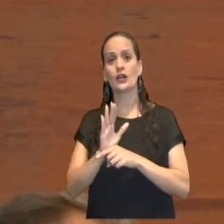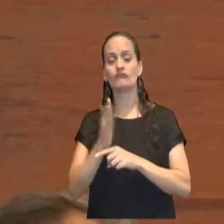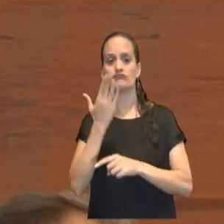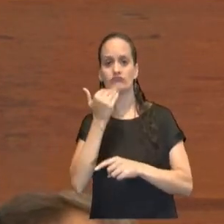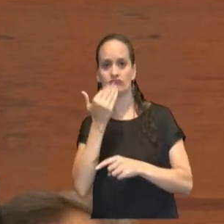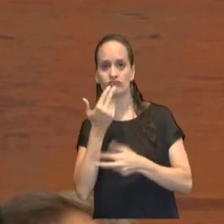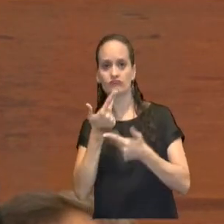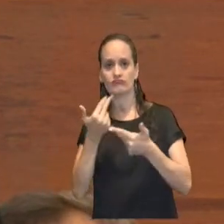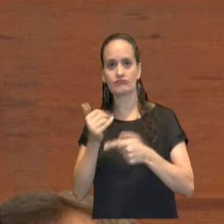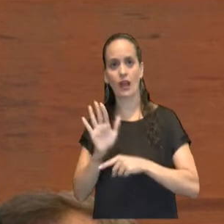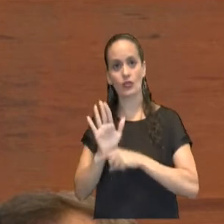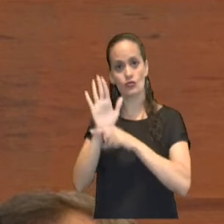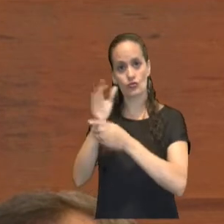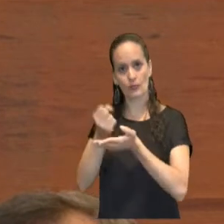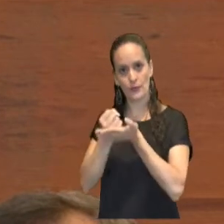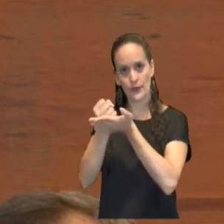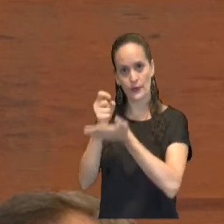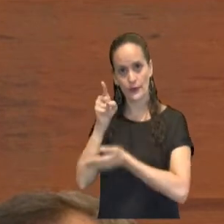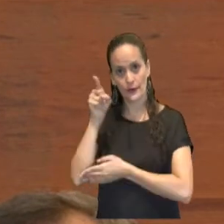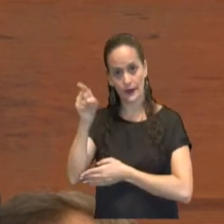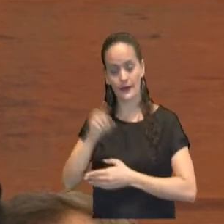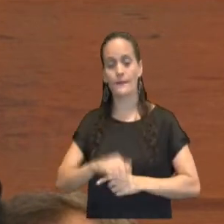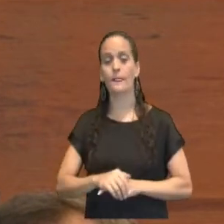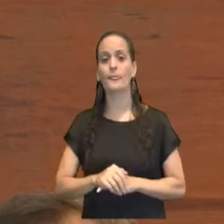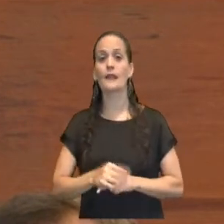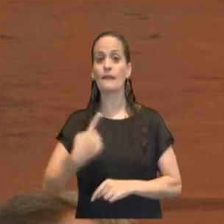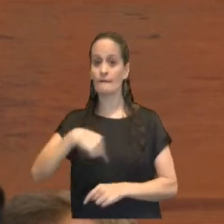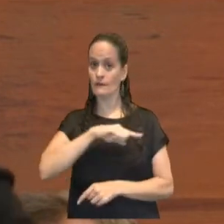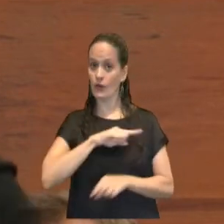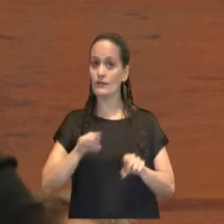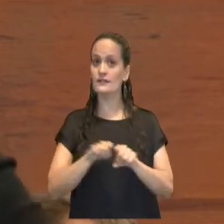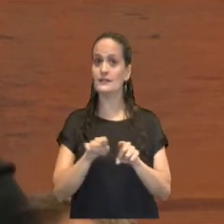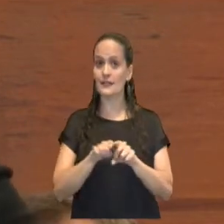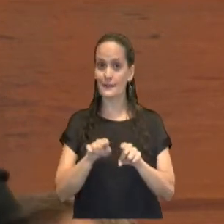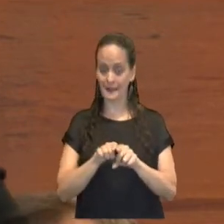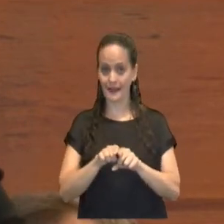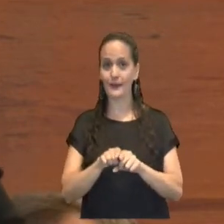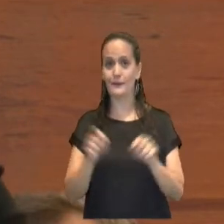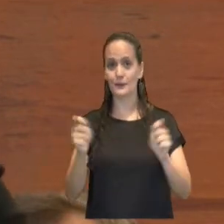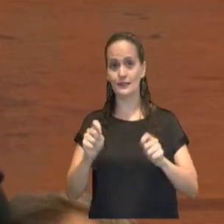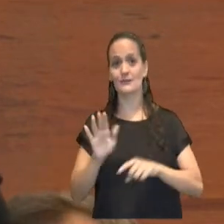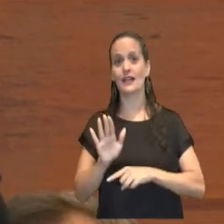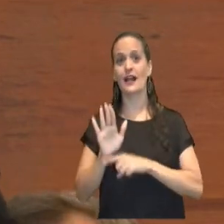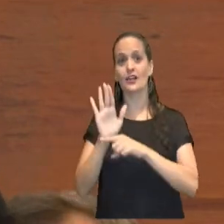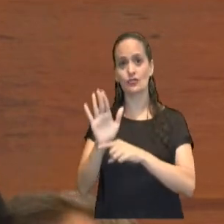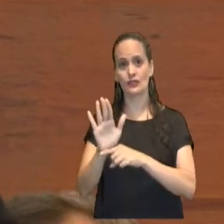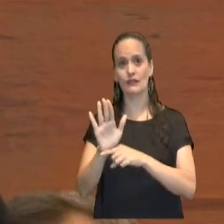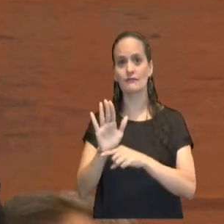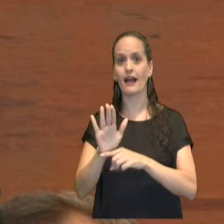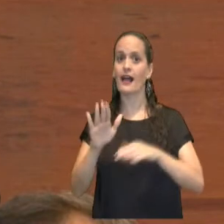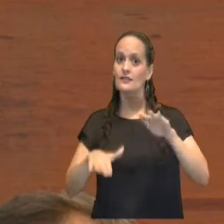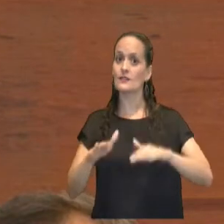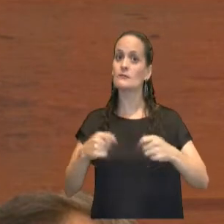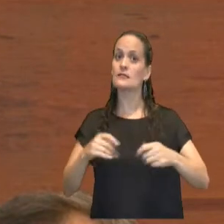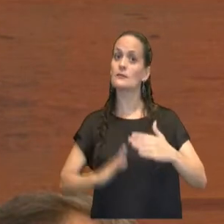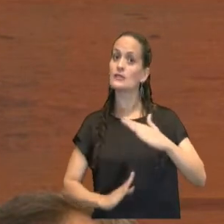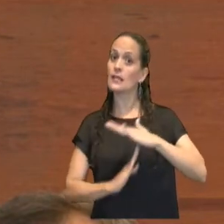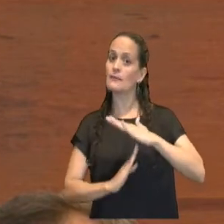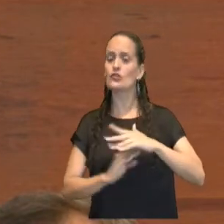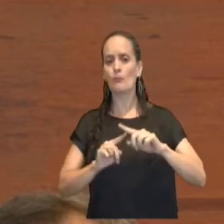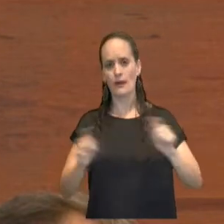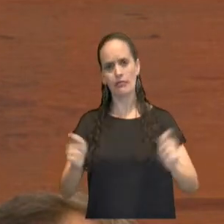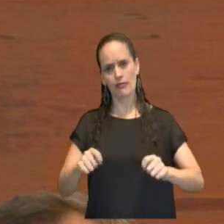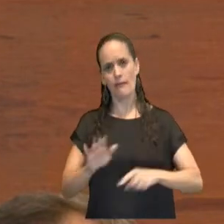trabalhando, atuando, e todos nós também fazendo aquela parte que nos cabe dentro de nossas limitações. E uma